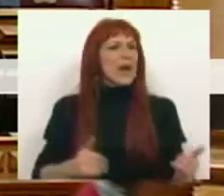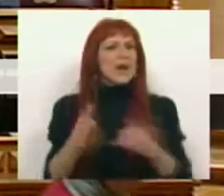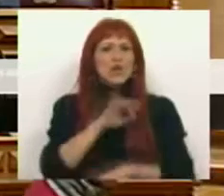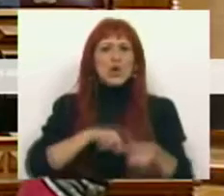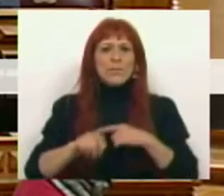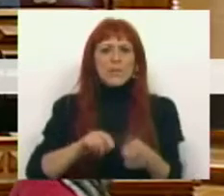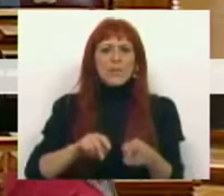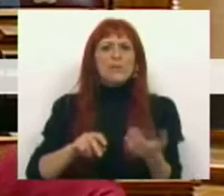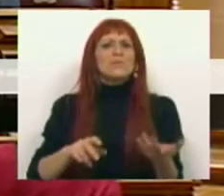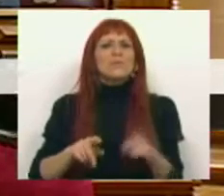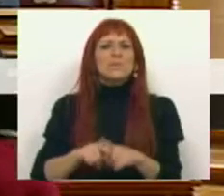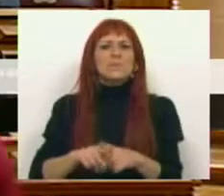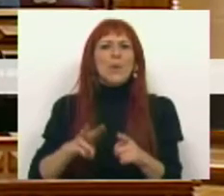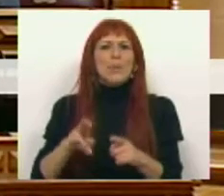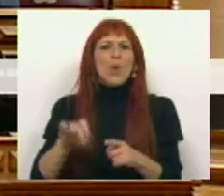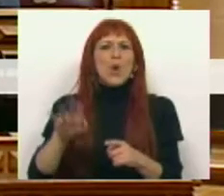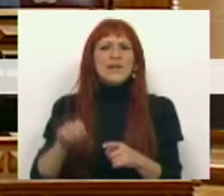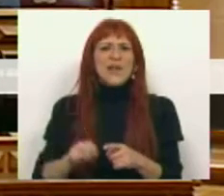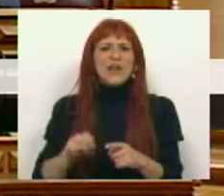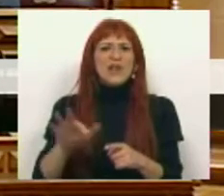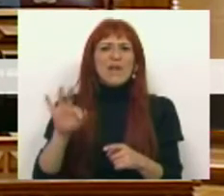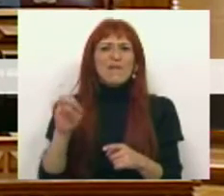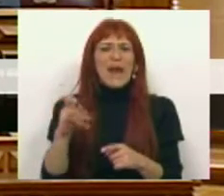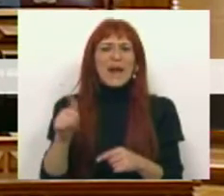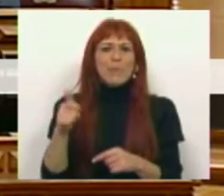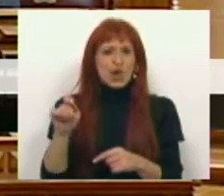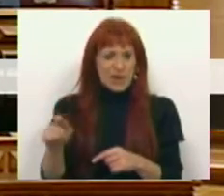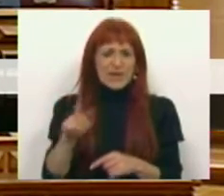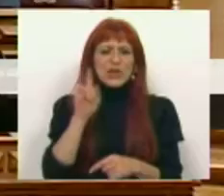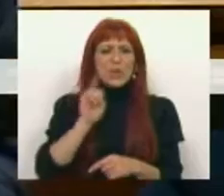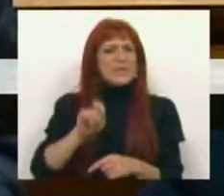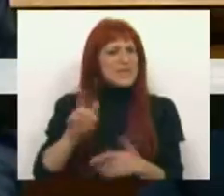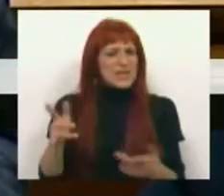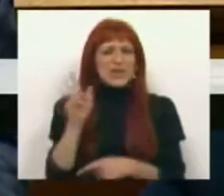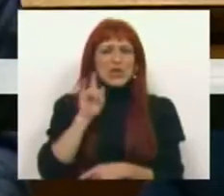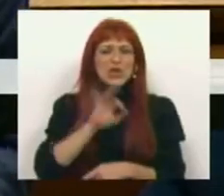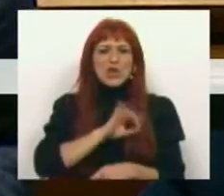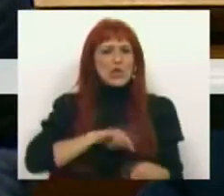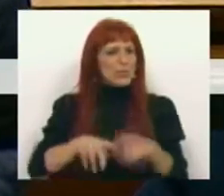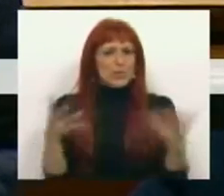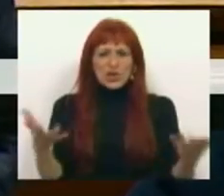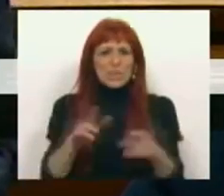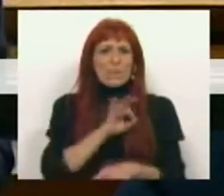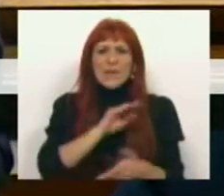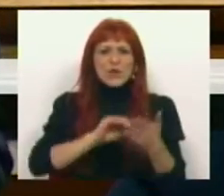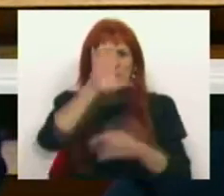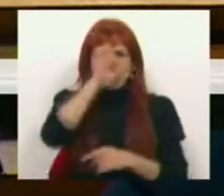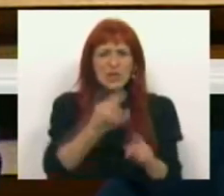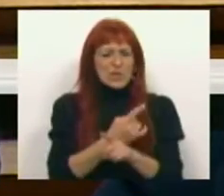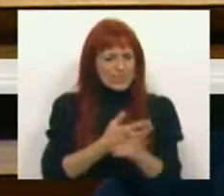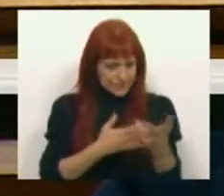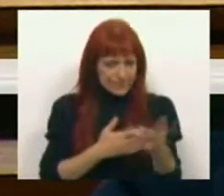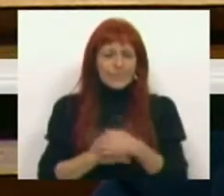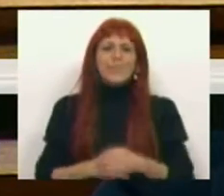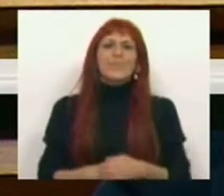Sr. Deputado Moisés Ferreira, para uma intervenção em nome do Bloco de Esquerda. Senhora Presidente, Senhoras e Srs. Deputados, Srs. Secretários de